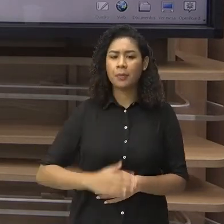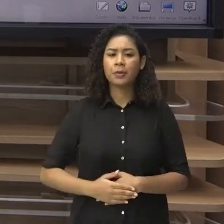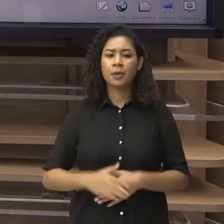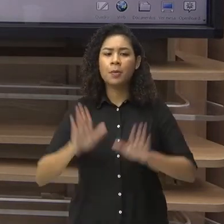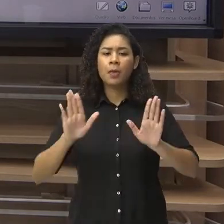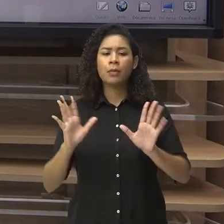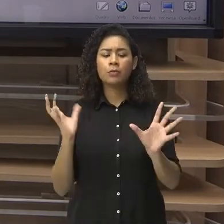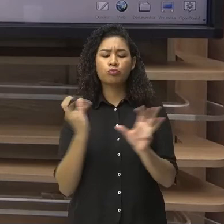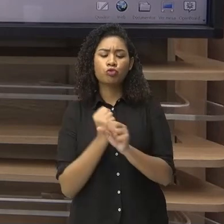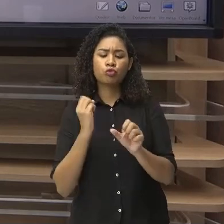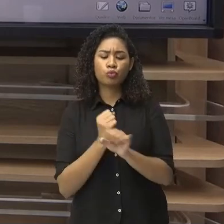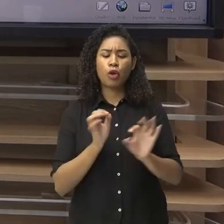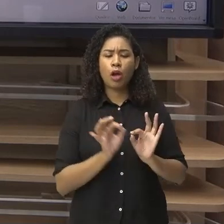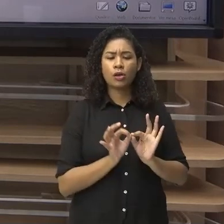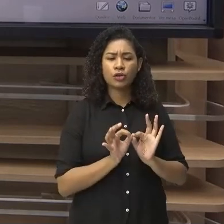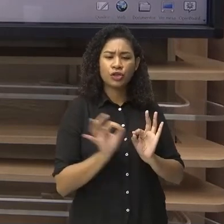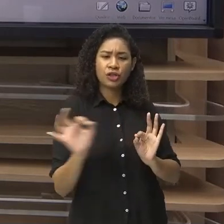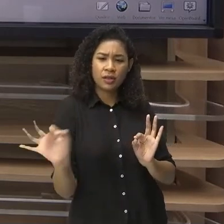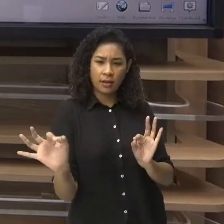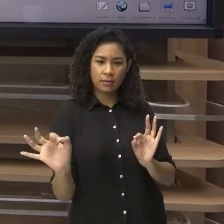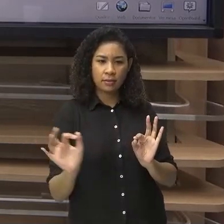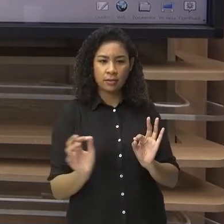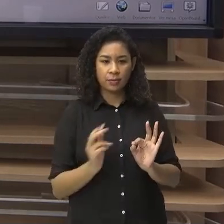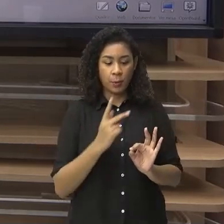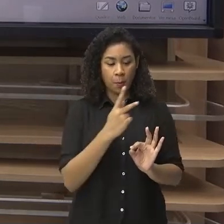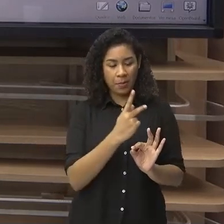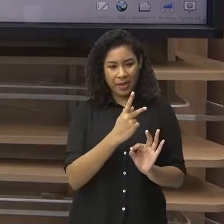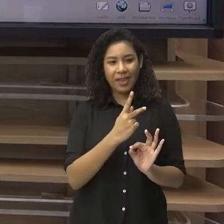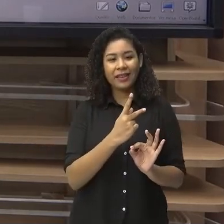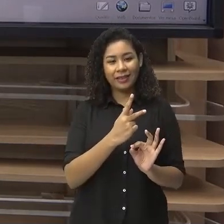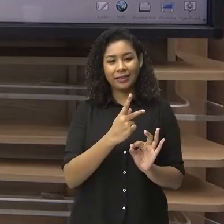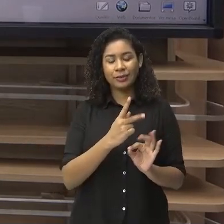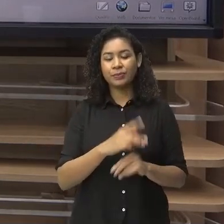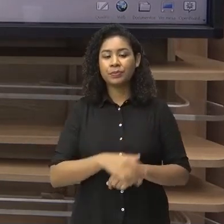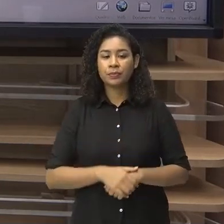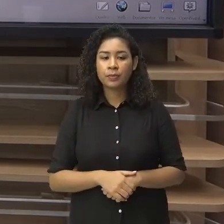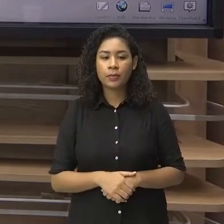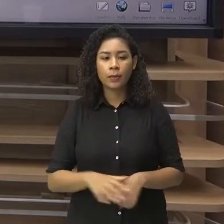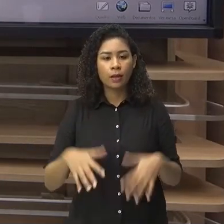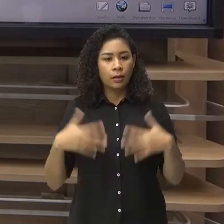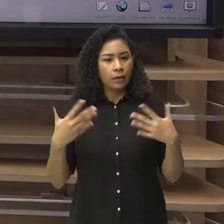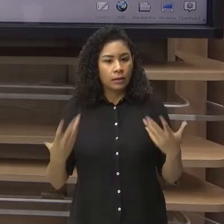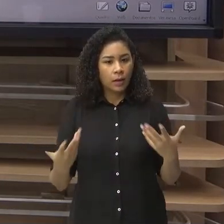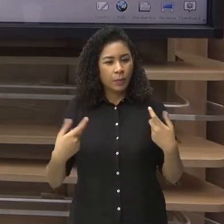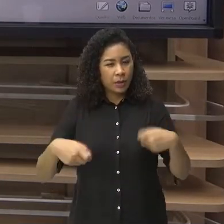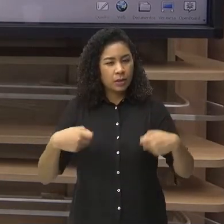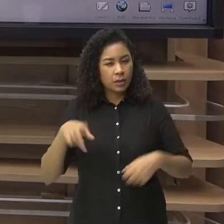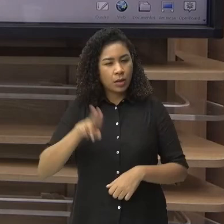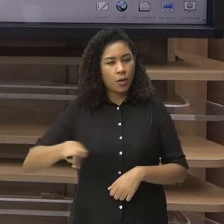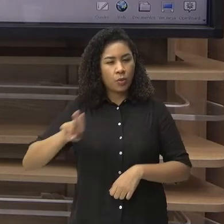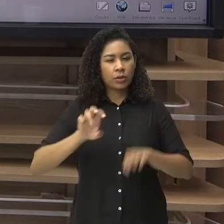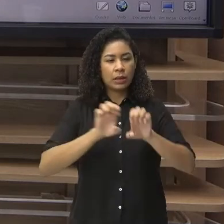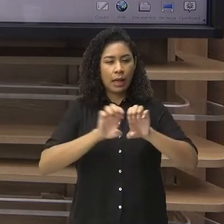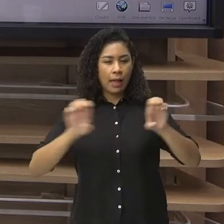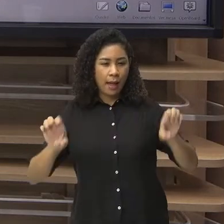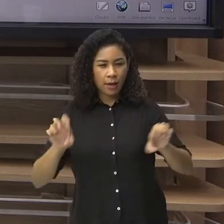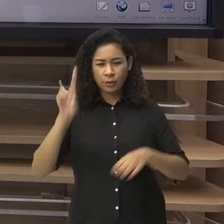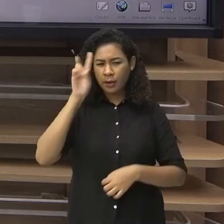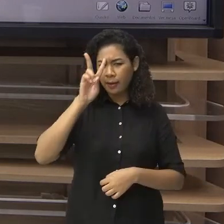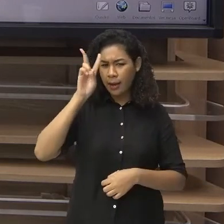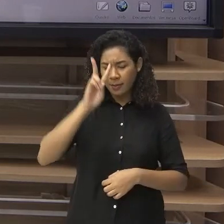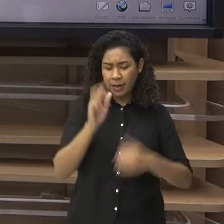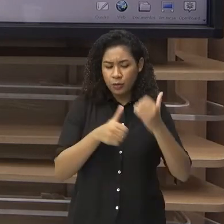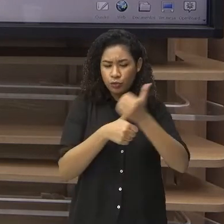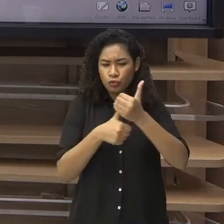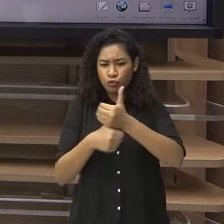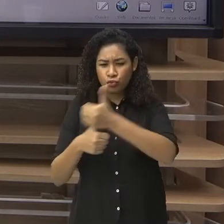distância do ponto P, né, a reta R, nós precisamos usar aquela equação, substituir os valores, né,